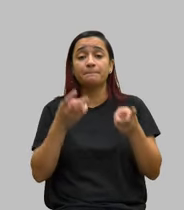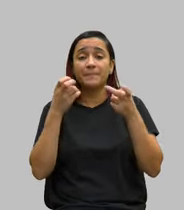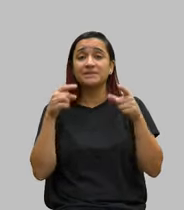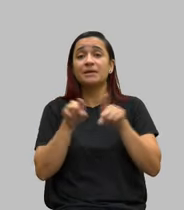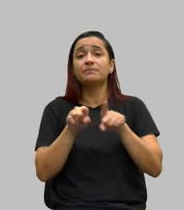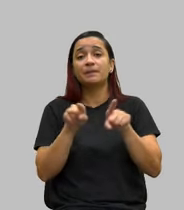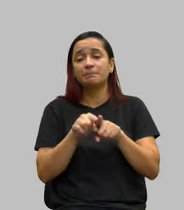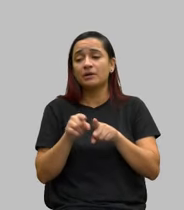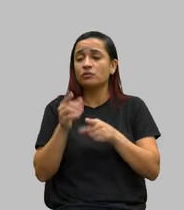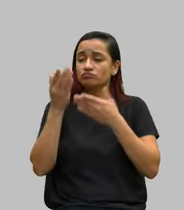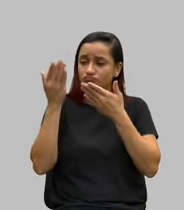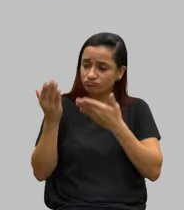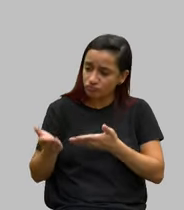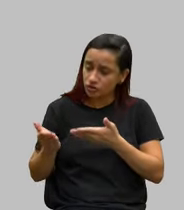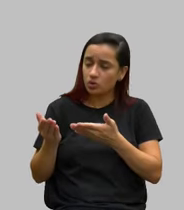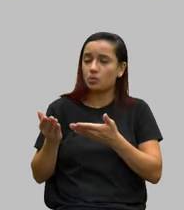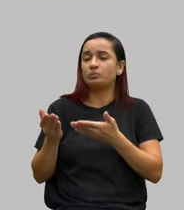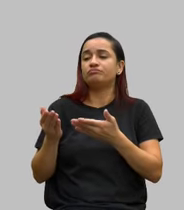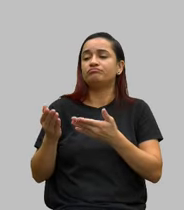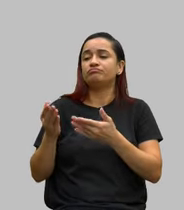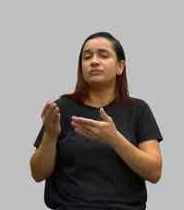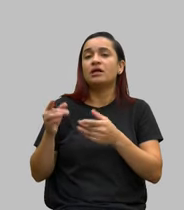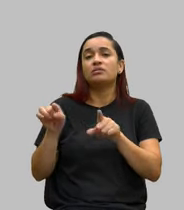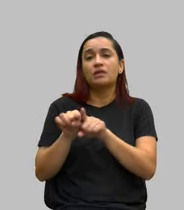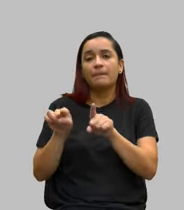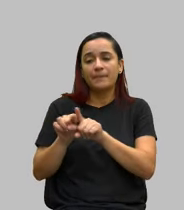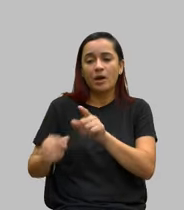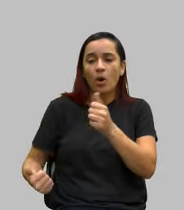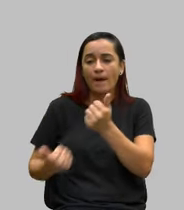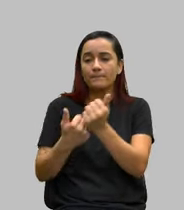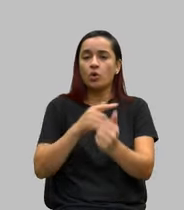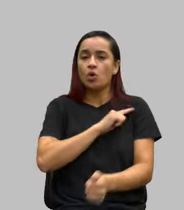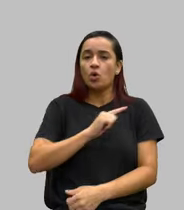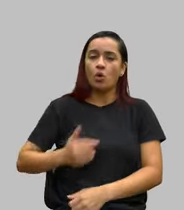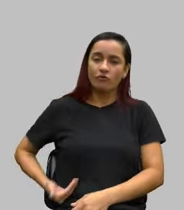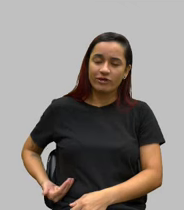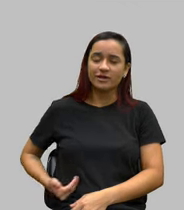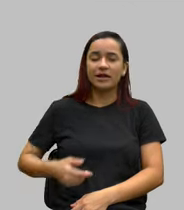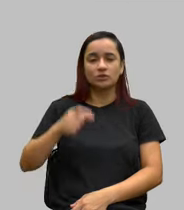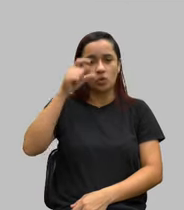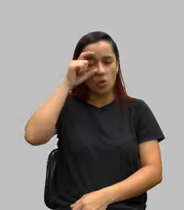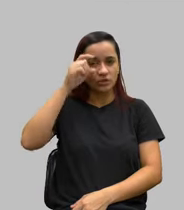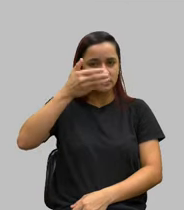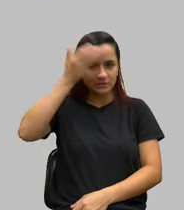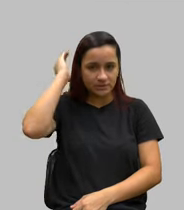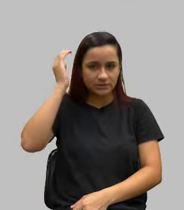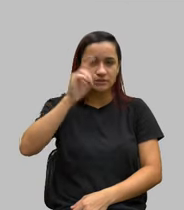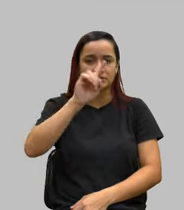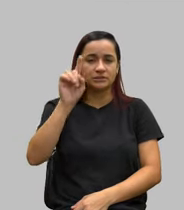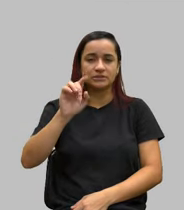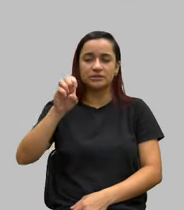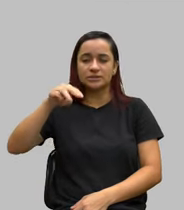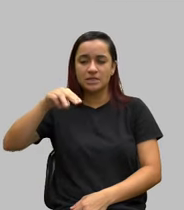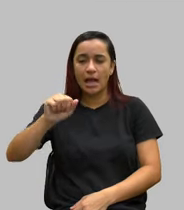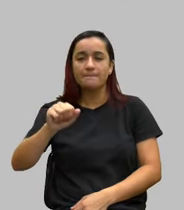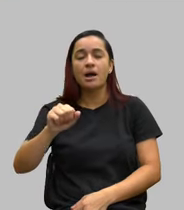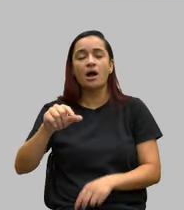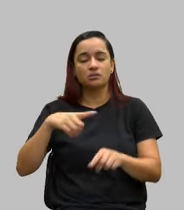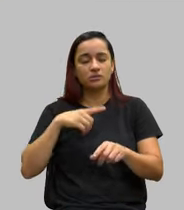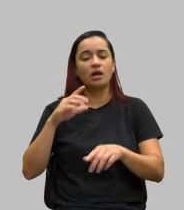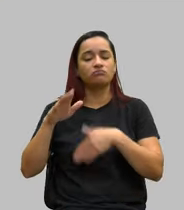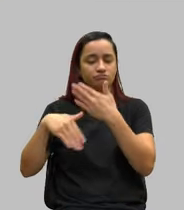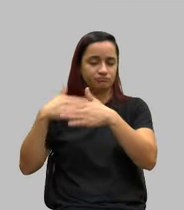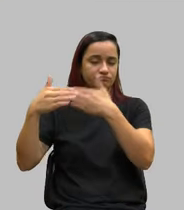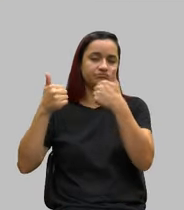senhor E é claro com o apoio permanente do nosso Governador Romeu Zema tem dado Passos importantes e